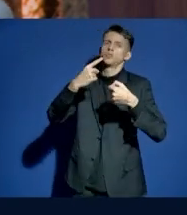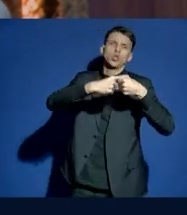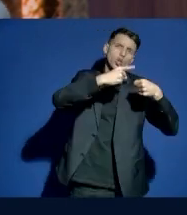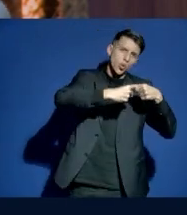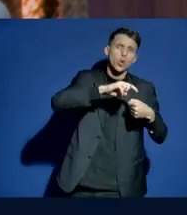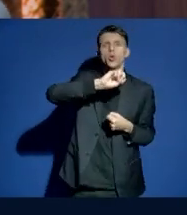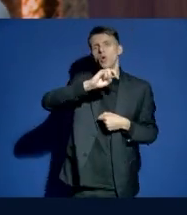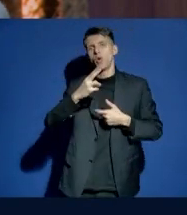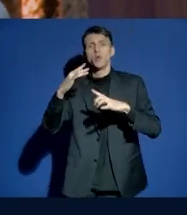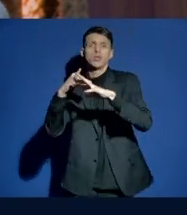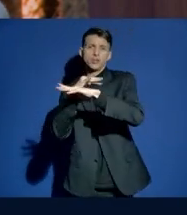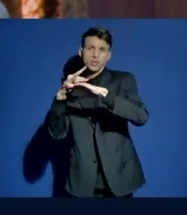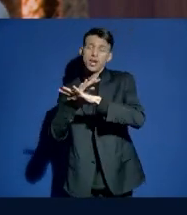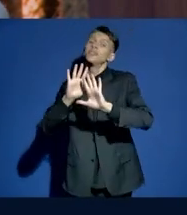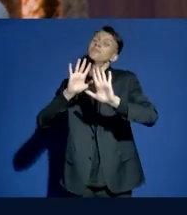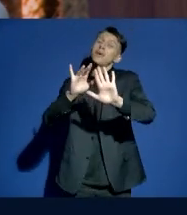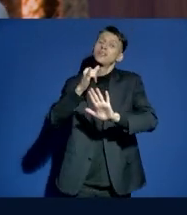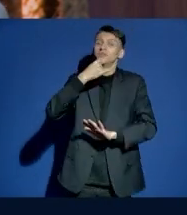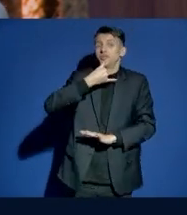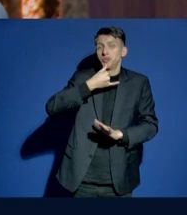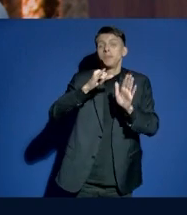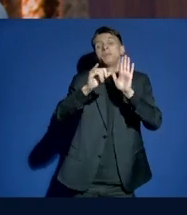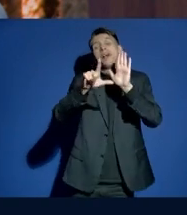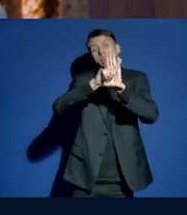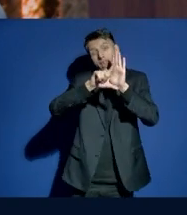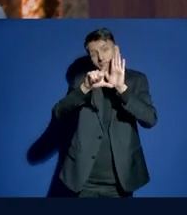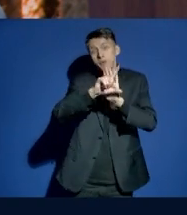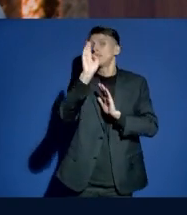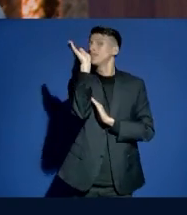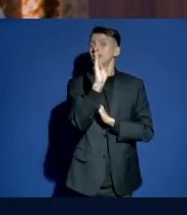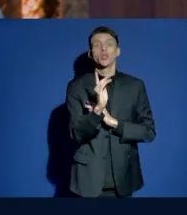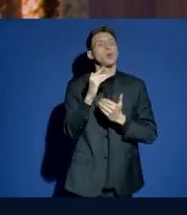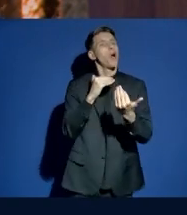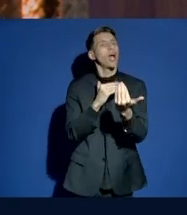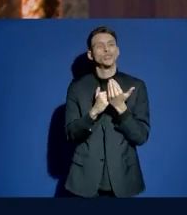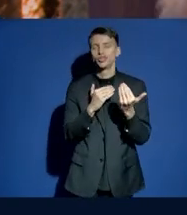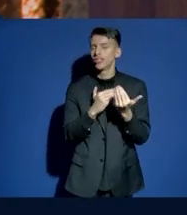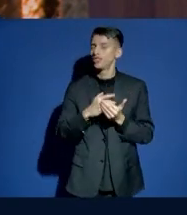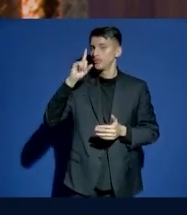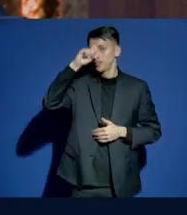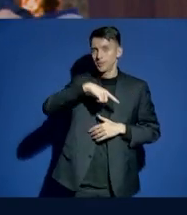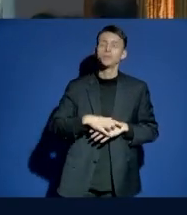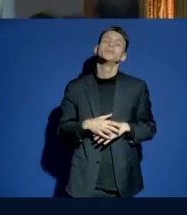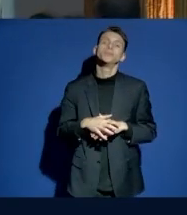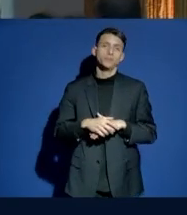infelizmente a lei brasileira não ajuda fazer o nosso trabalho